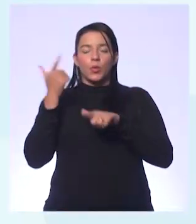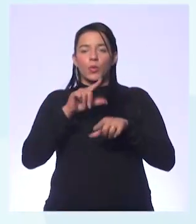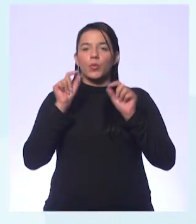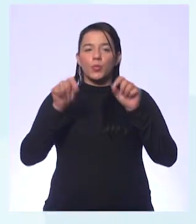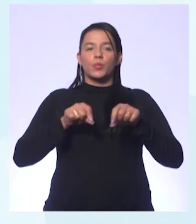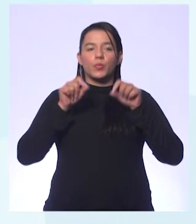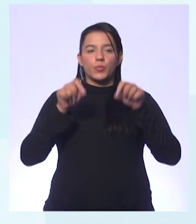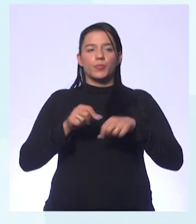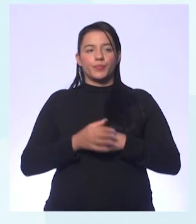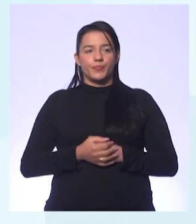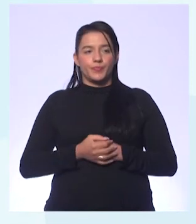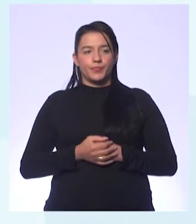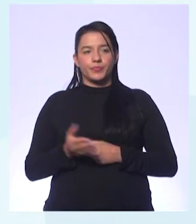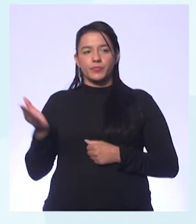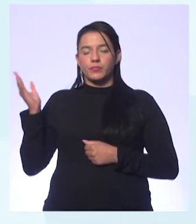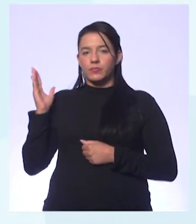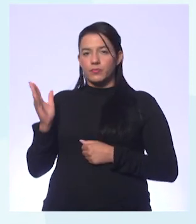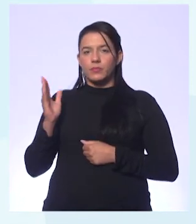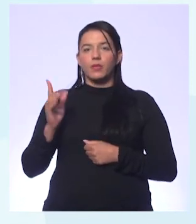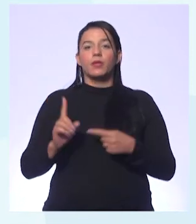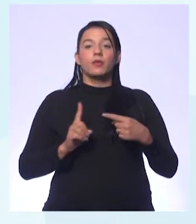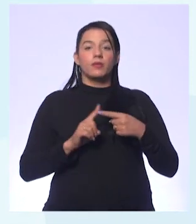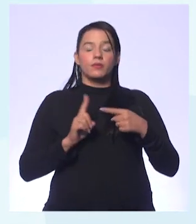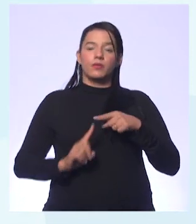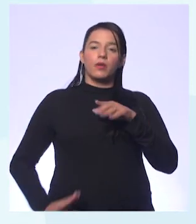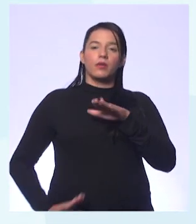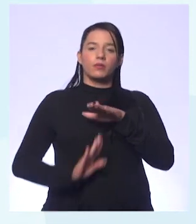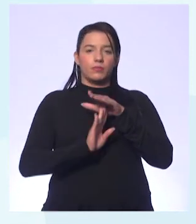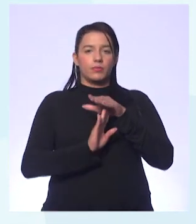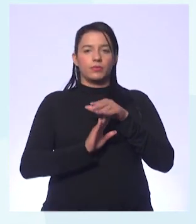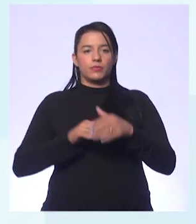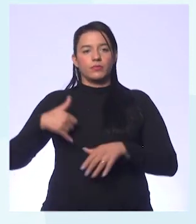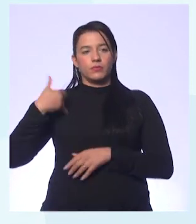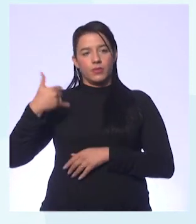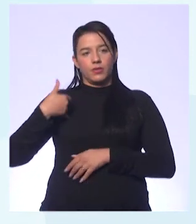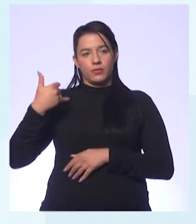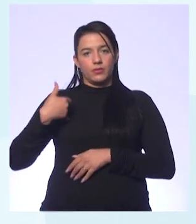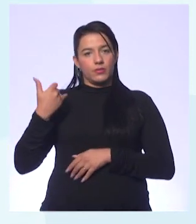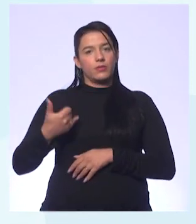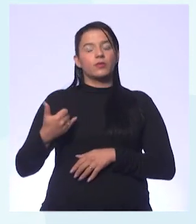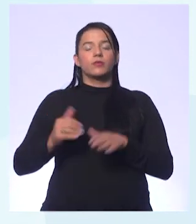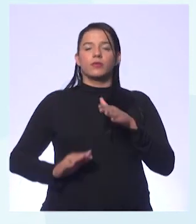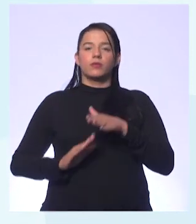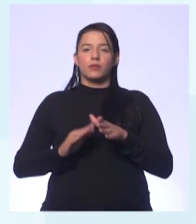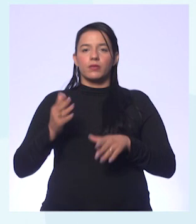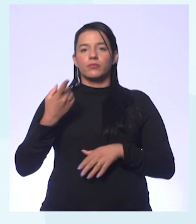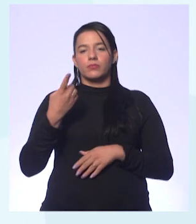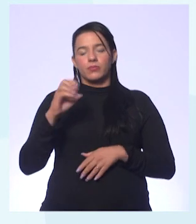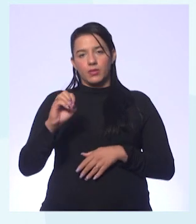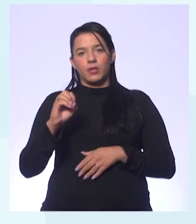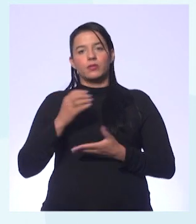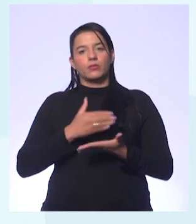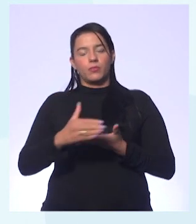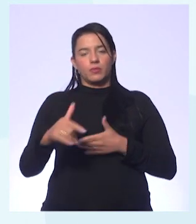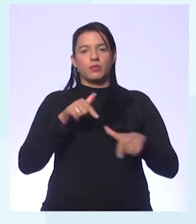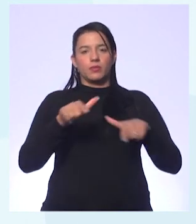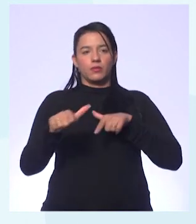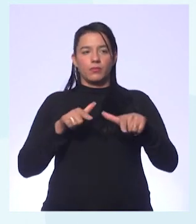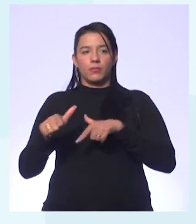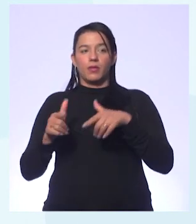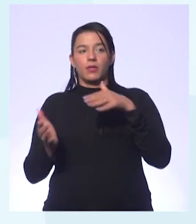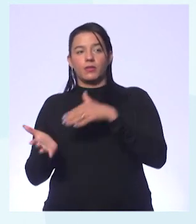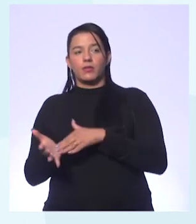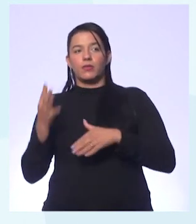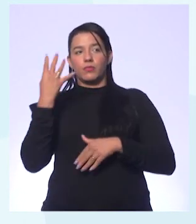O que eles conseguiram? Limite da idade da jornada, então, no mínimo 10 anos, né, pode começar a trabalhar, até 48